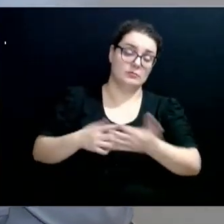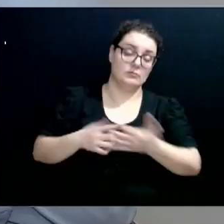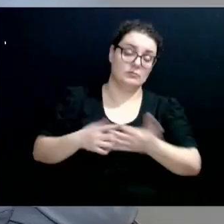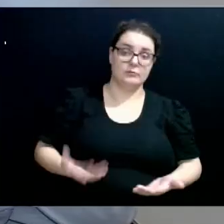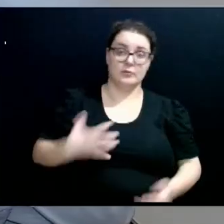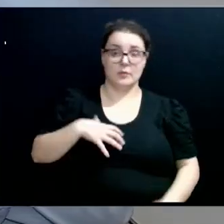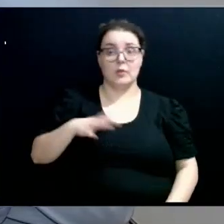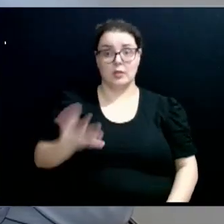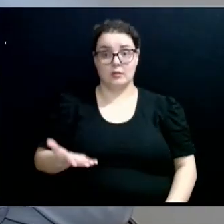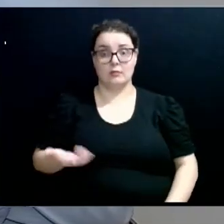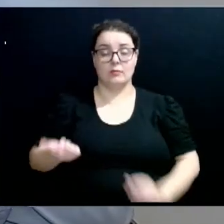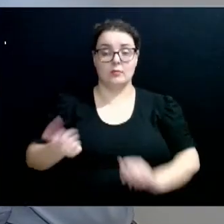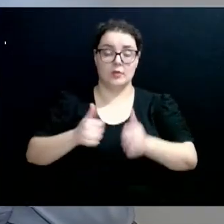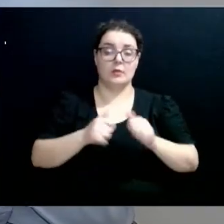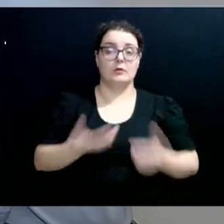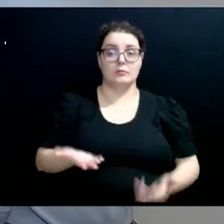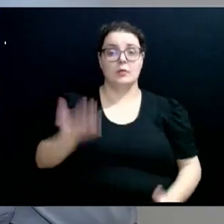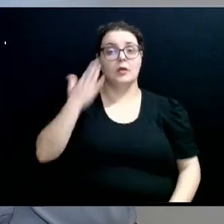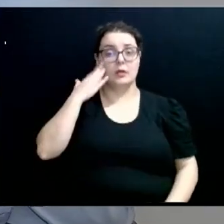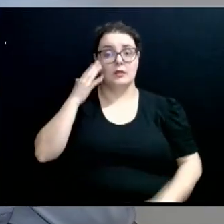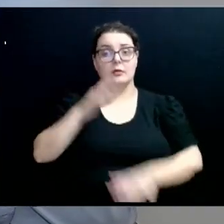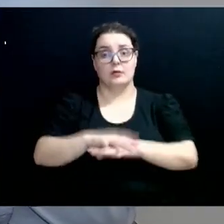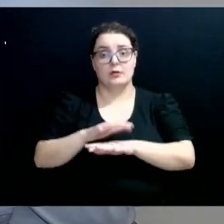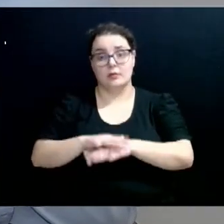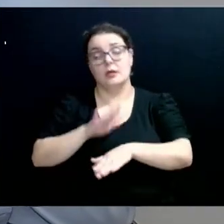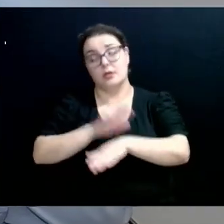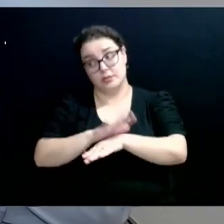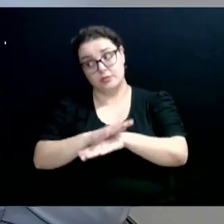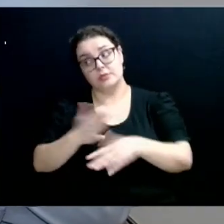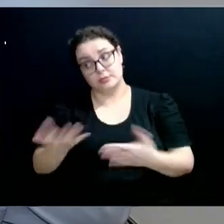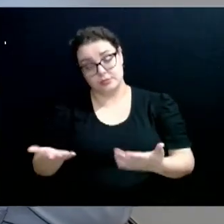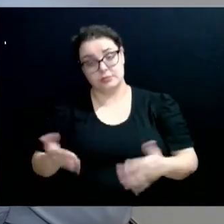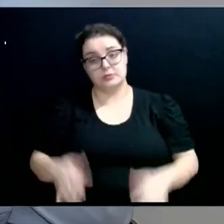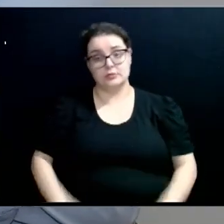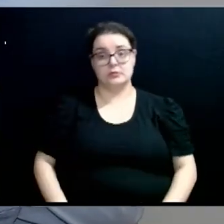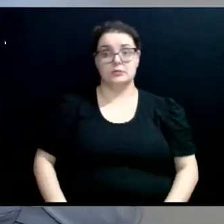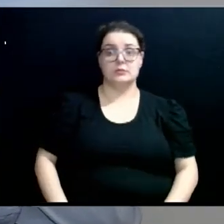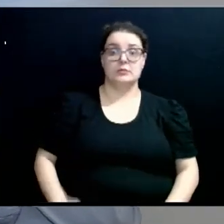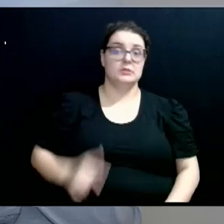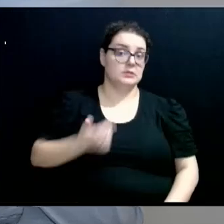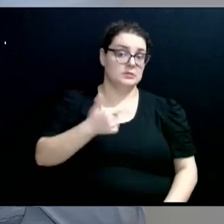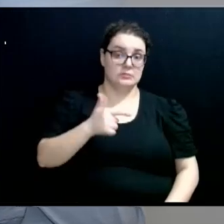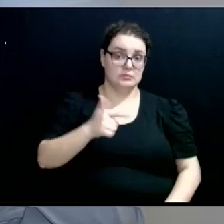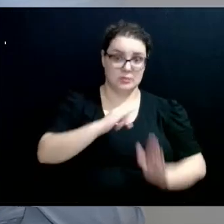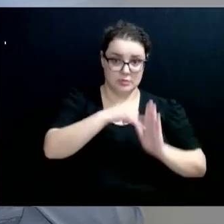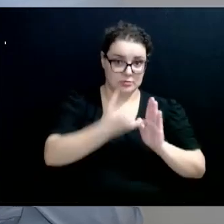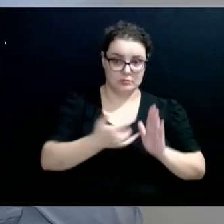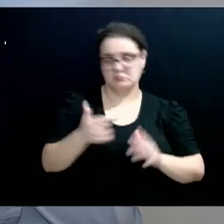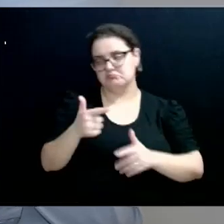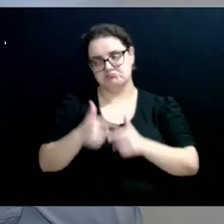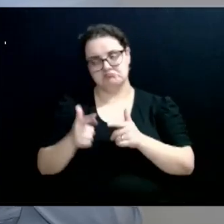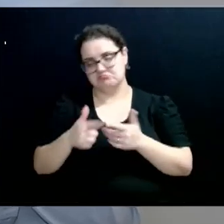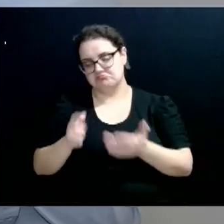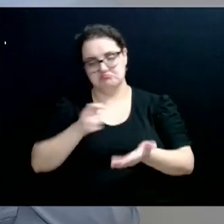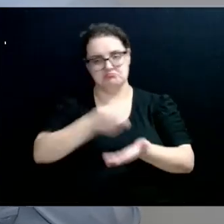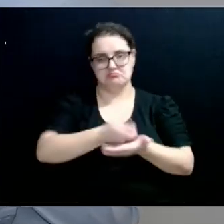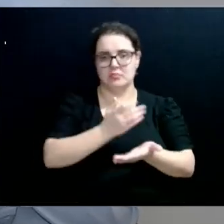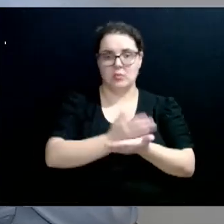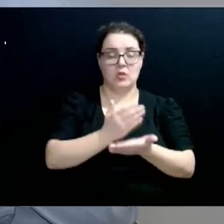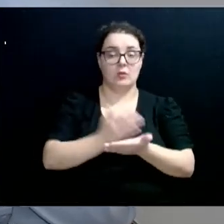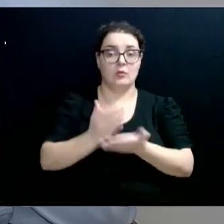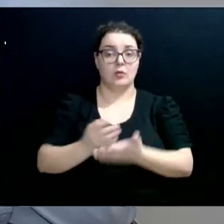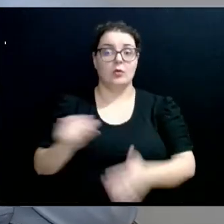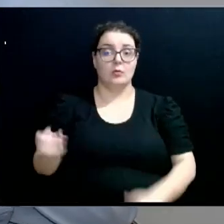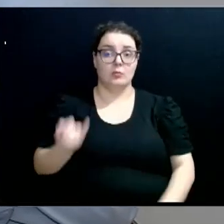máquina. Então, nessas condições, é sempre avaliar. E aí, saber fazer conta ajuda bastante. Se não há juros na cobrança, não há nenhum problema que